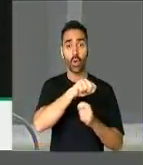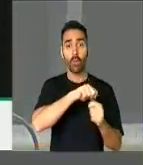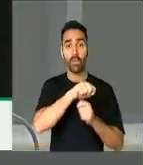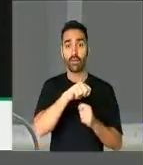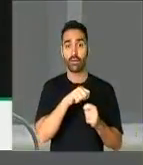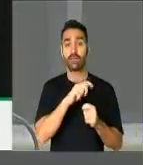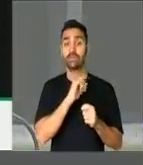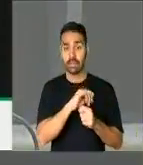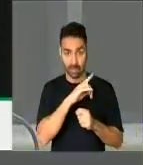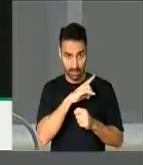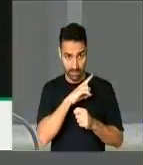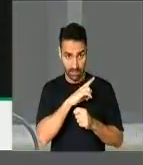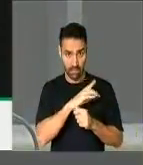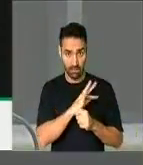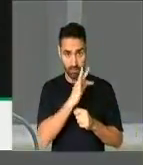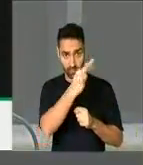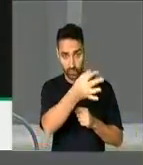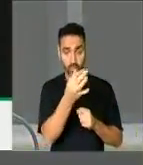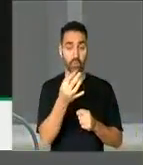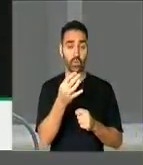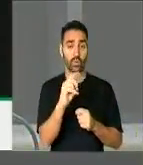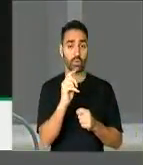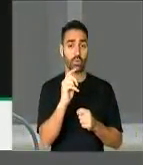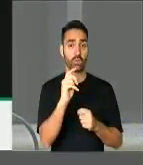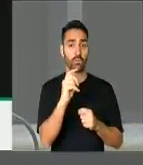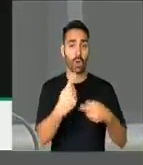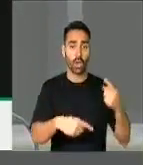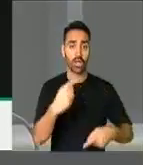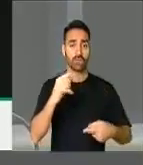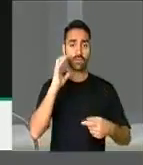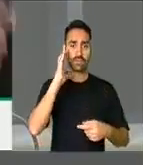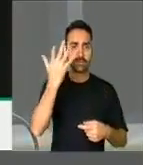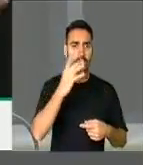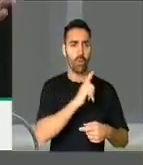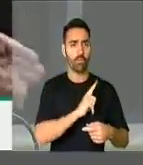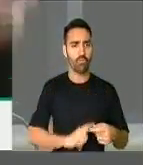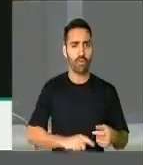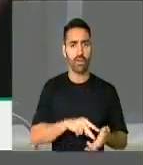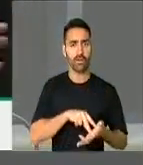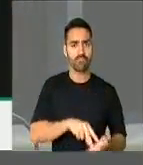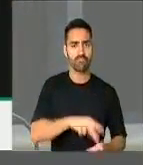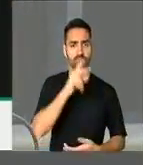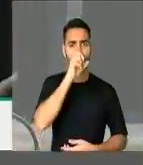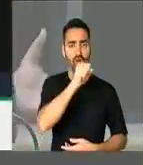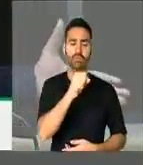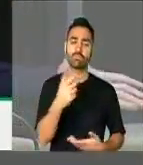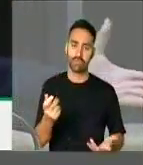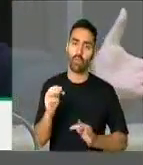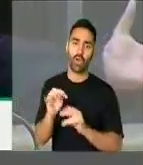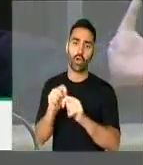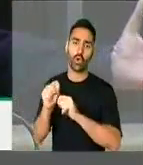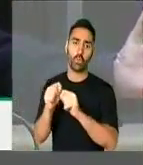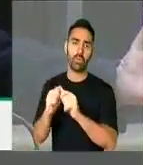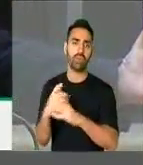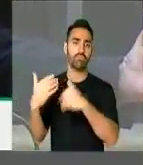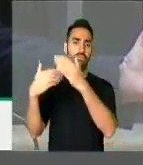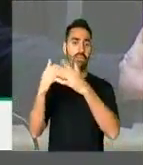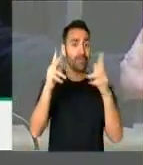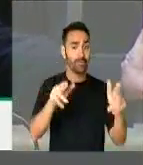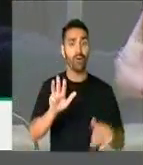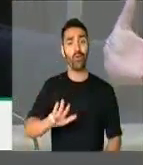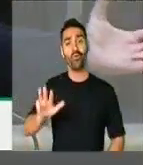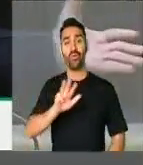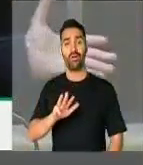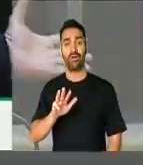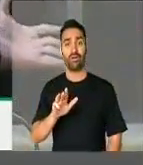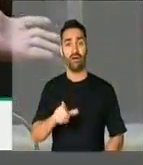Se tem rumo político, decisão política, governo consolidado, obviamente que a economia reage. Foi assim que o Lula fez, que